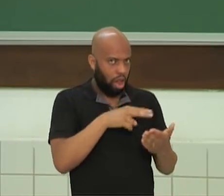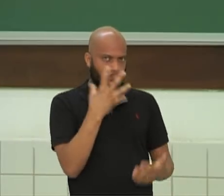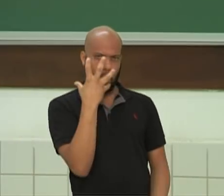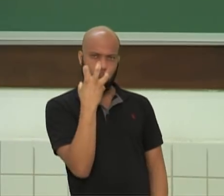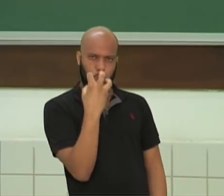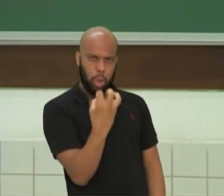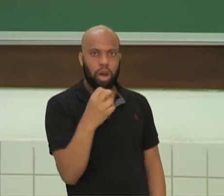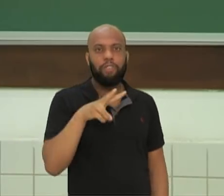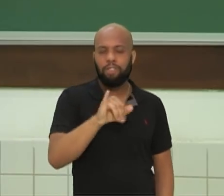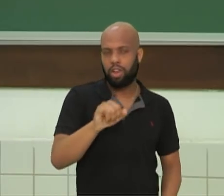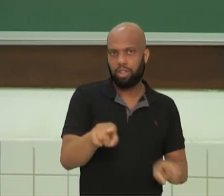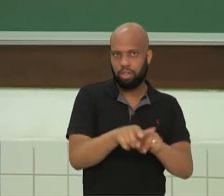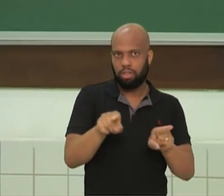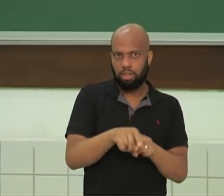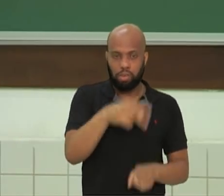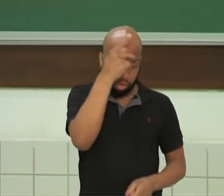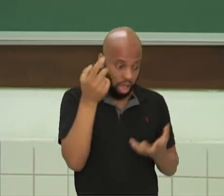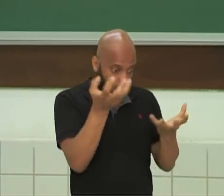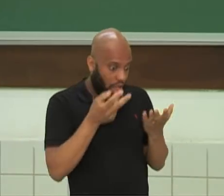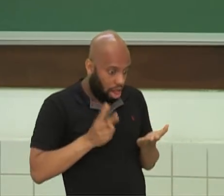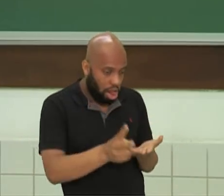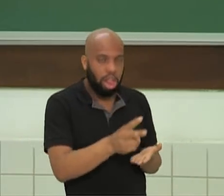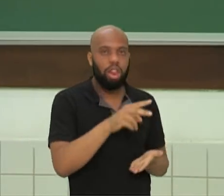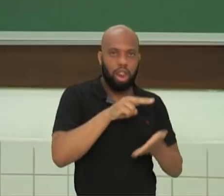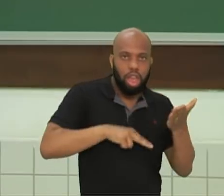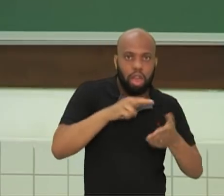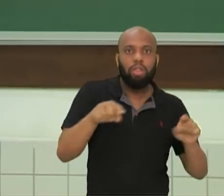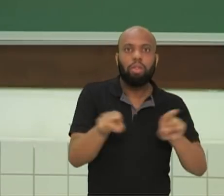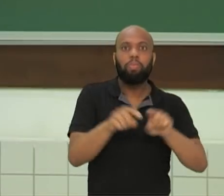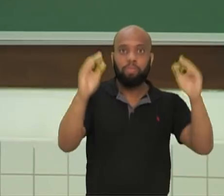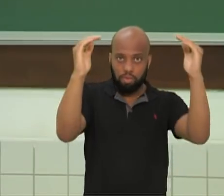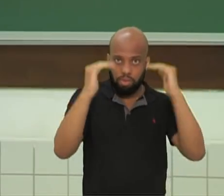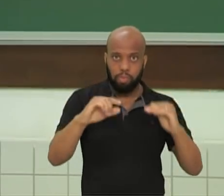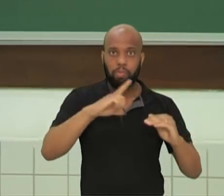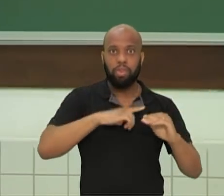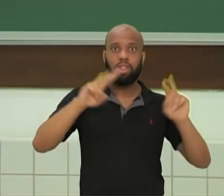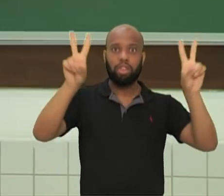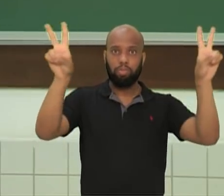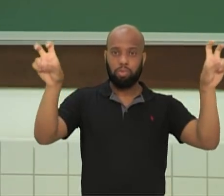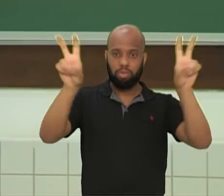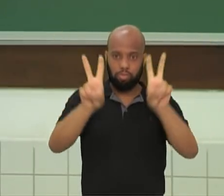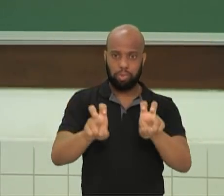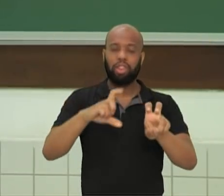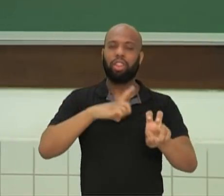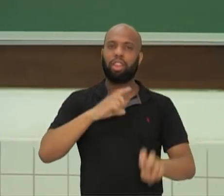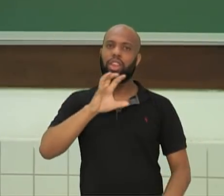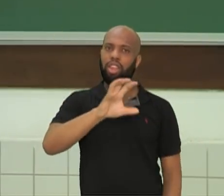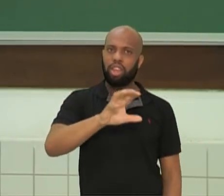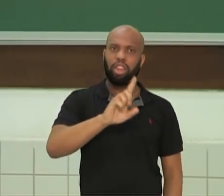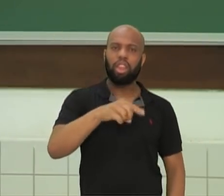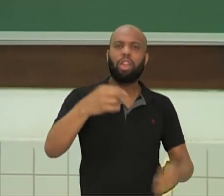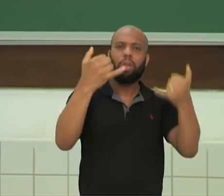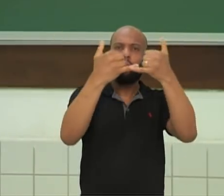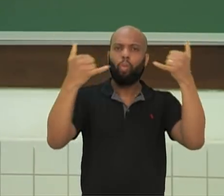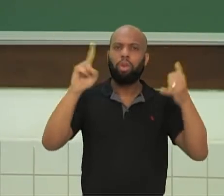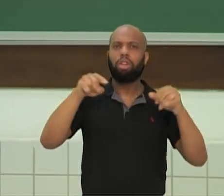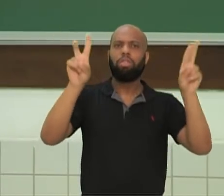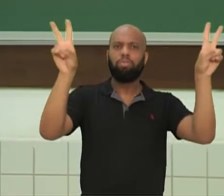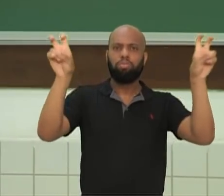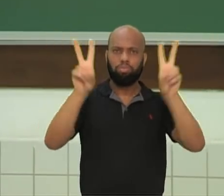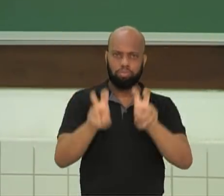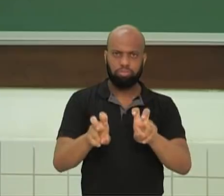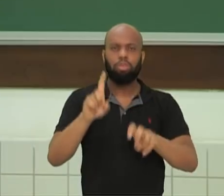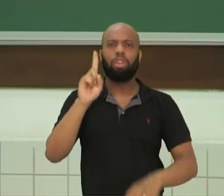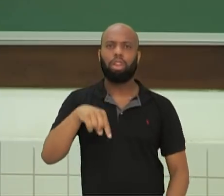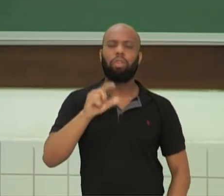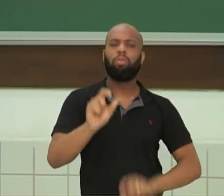acaba atraindo mais o leitor, e ali embaixo nós temos a sublinha, né, uma linha fina que chamamos de